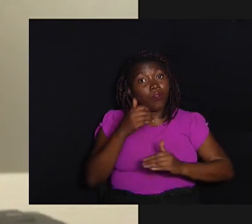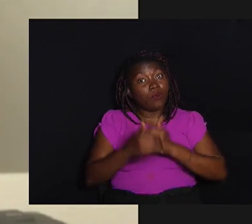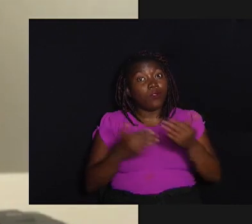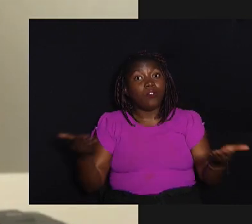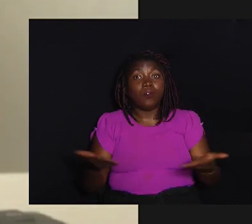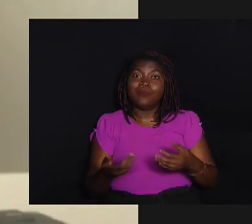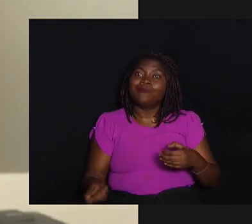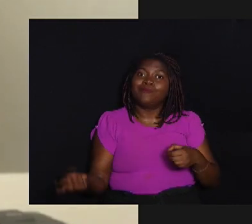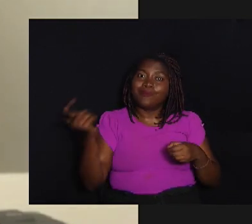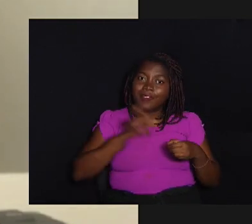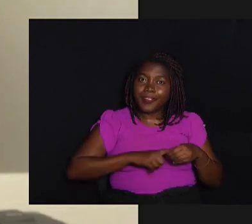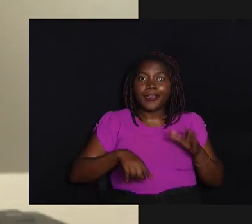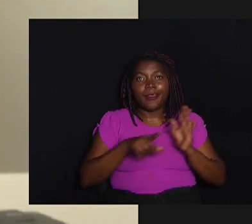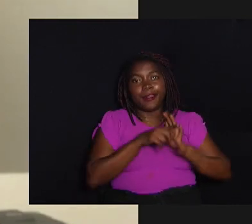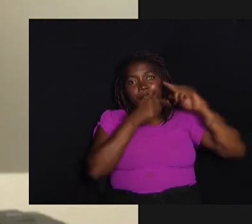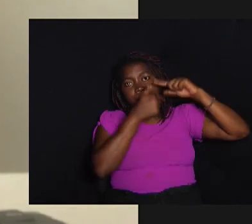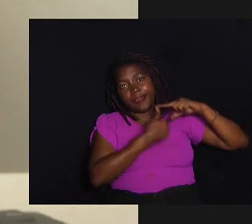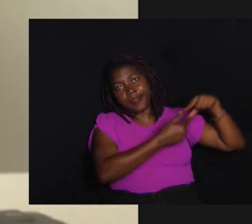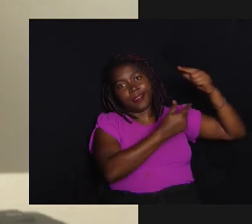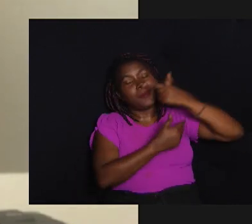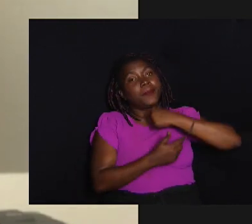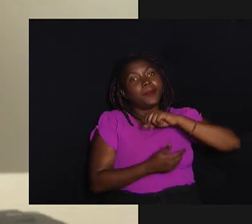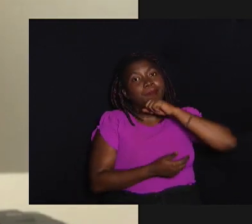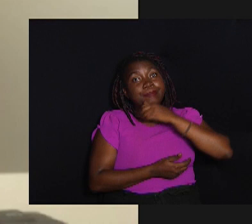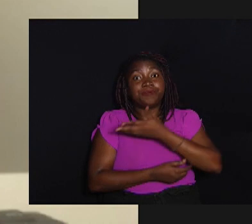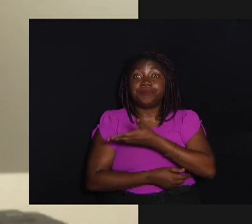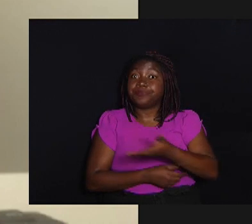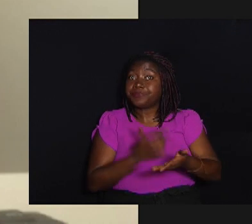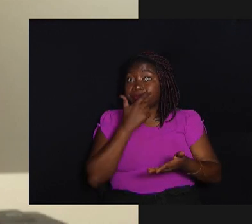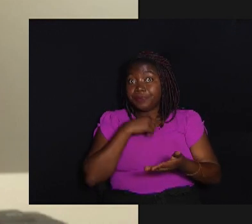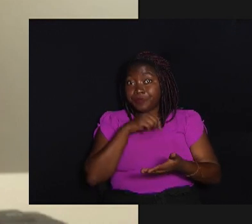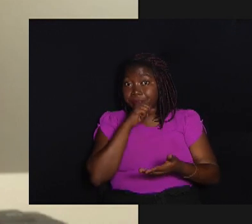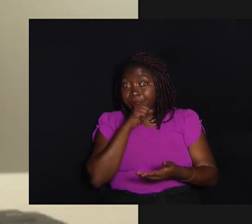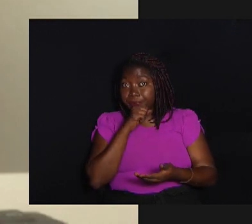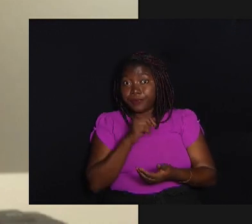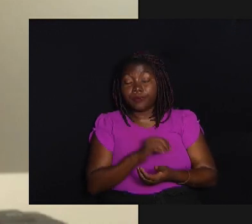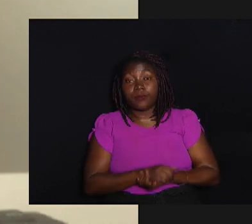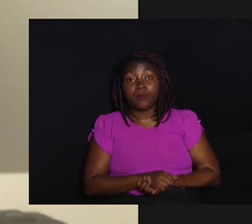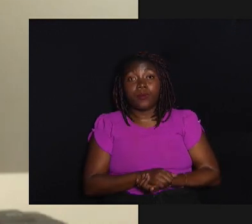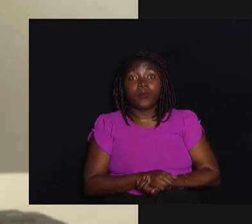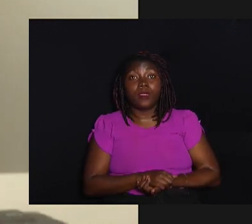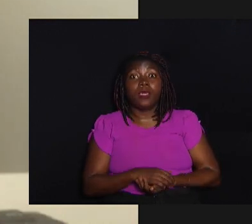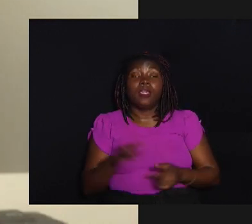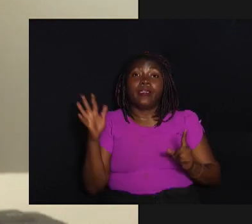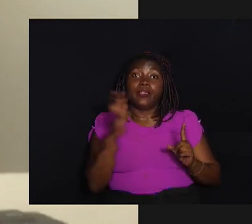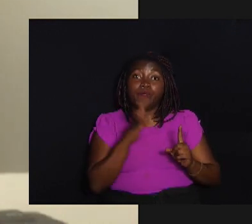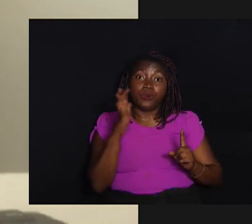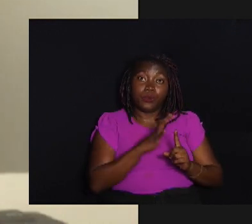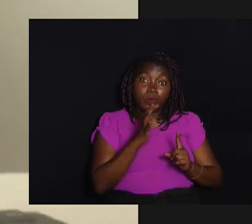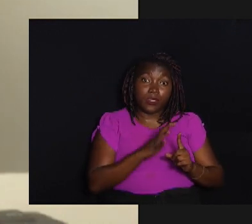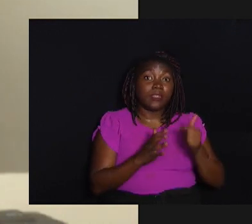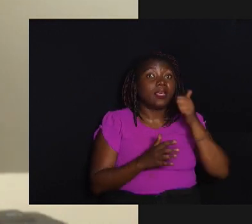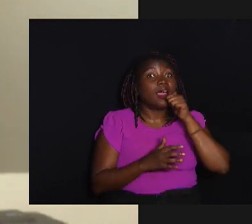lei da alienação parental. Esses genitores, eles induzem a genitora, a outra